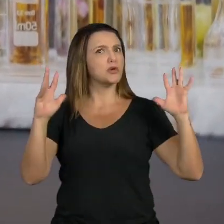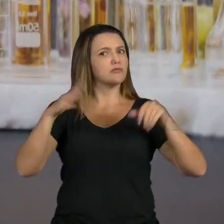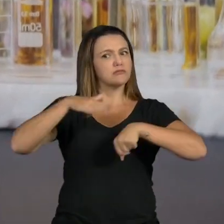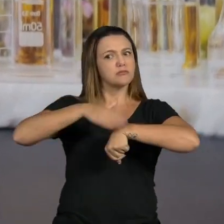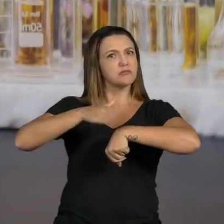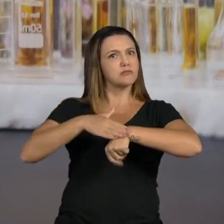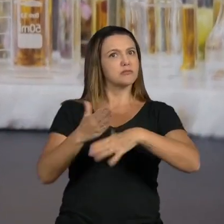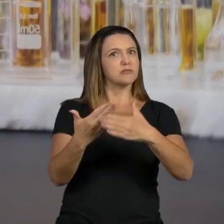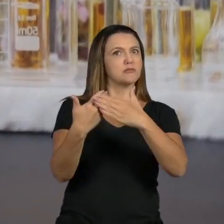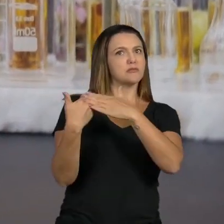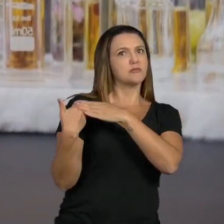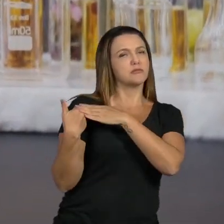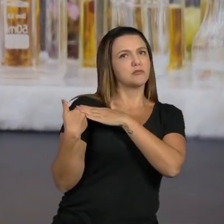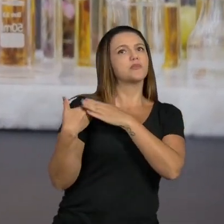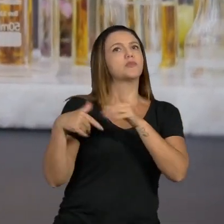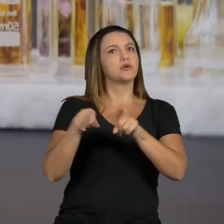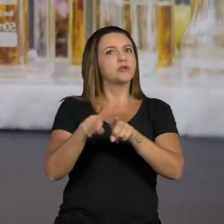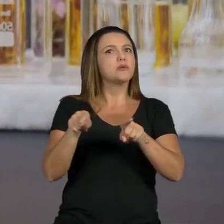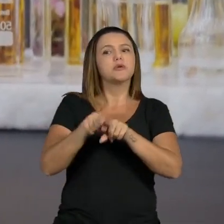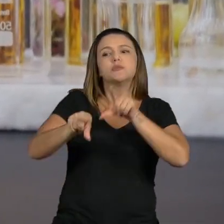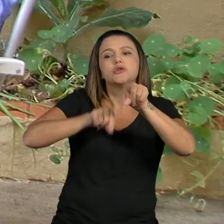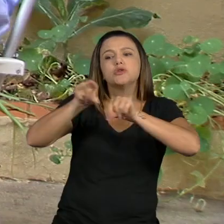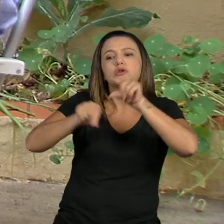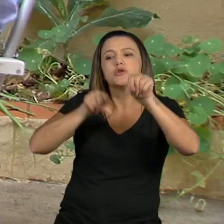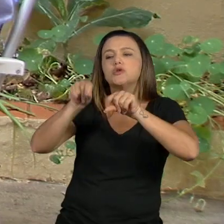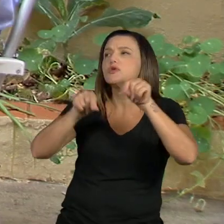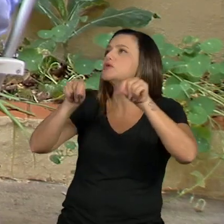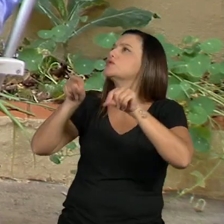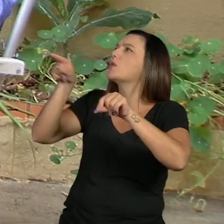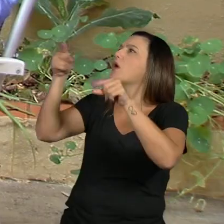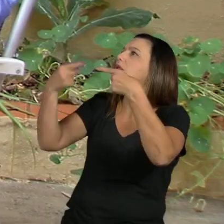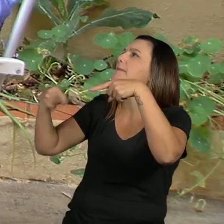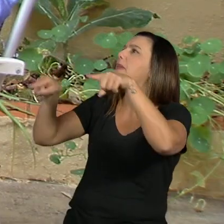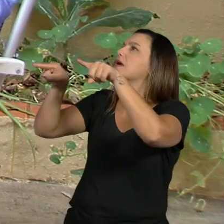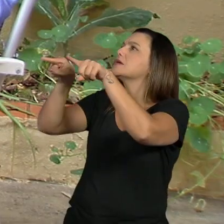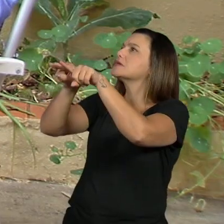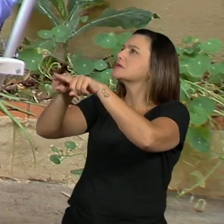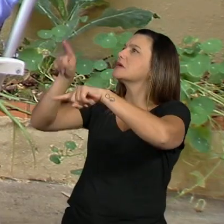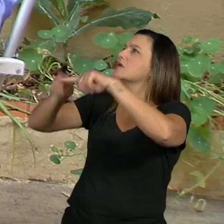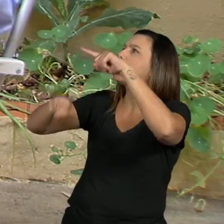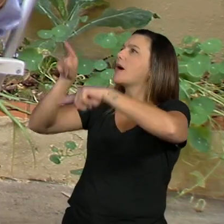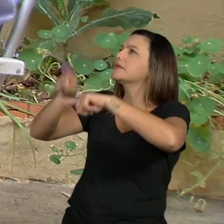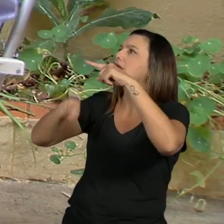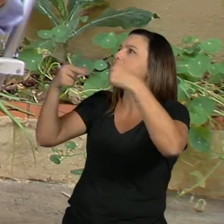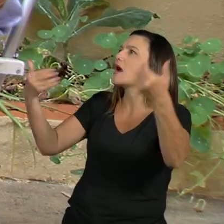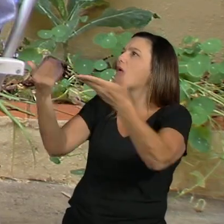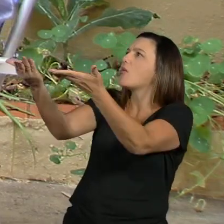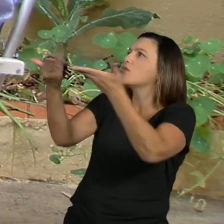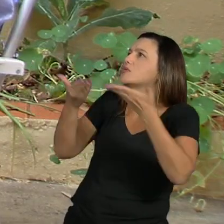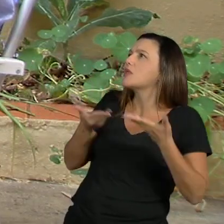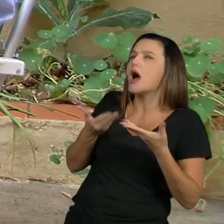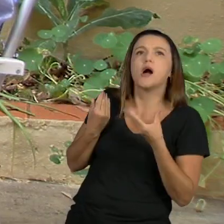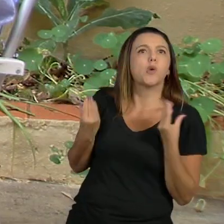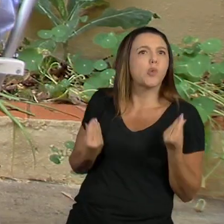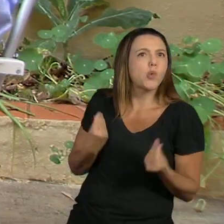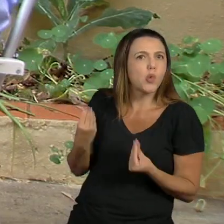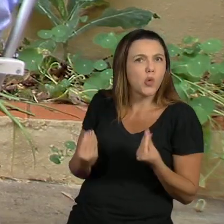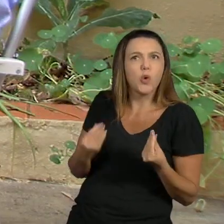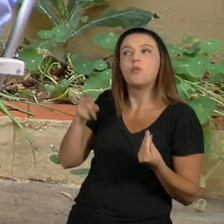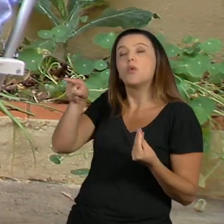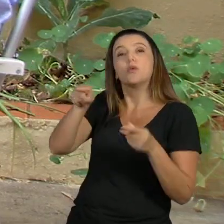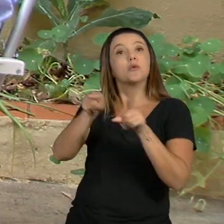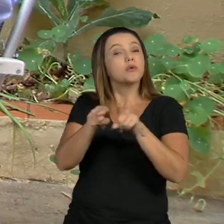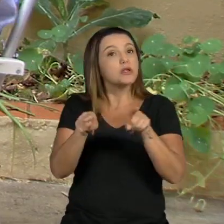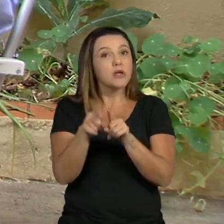ambiental e social desde o momento de escolher os fornecedores, como se lida com esses fornecedores, como que lida com a questão de